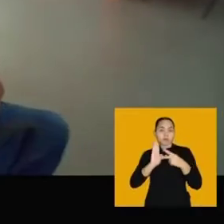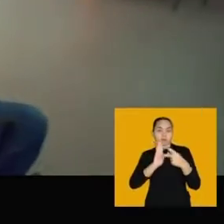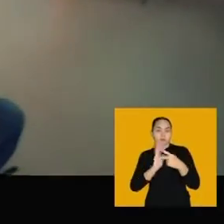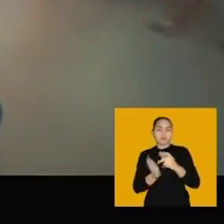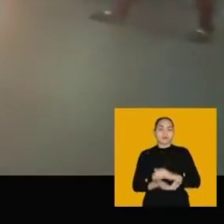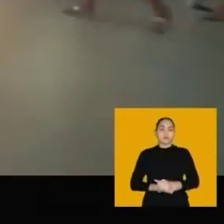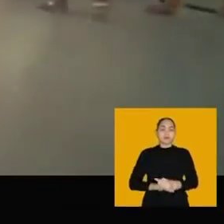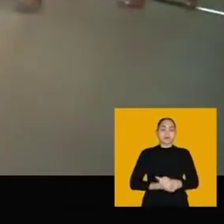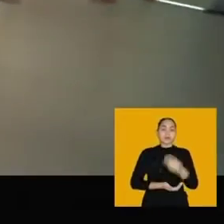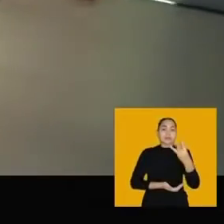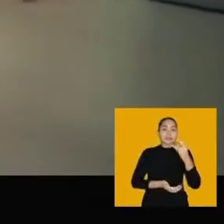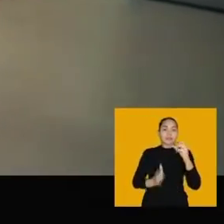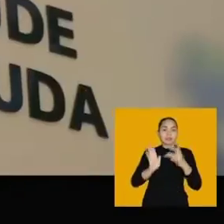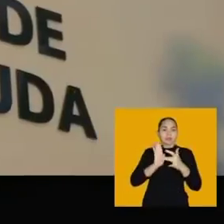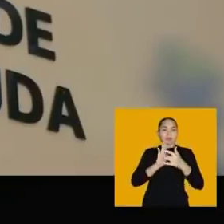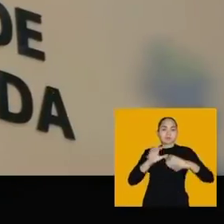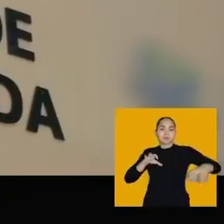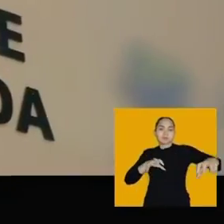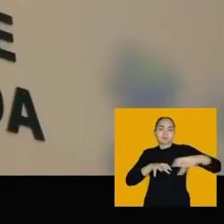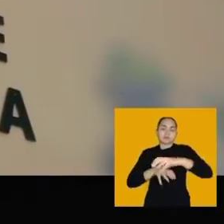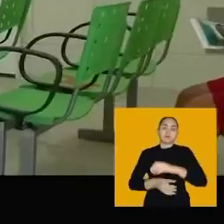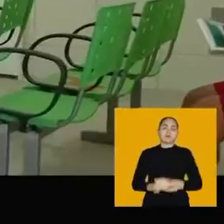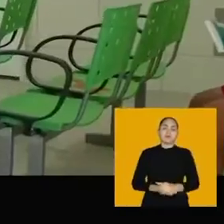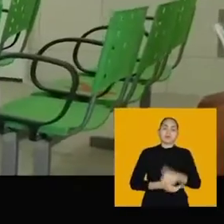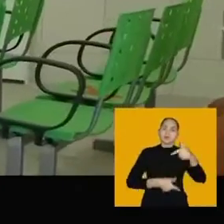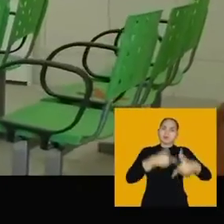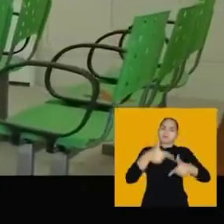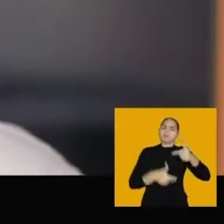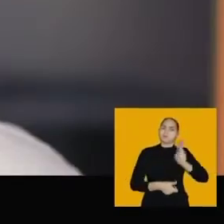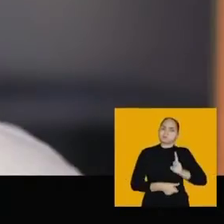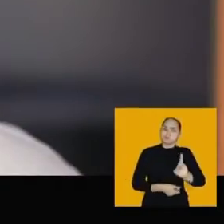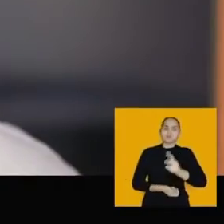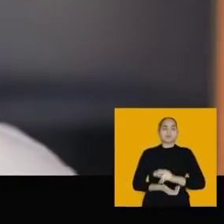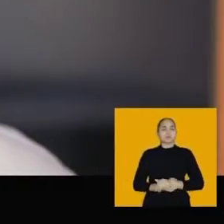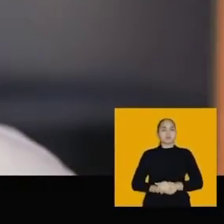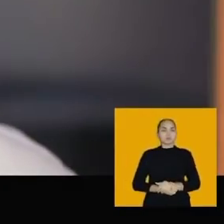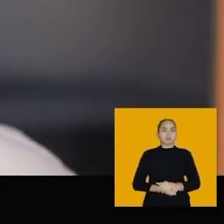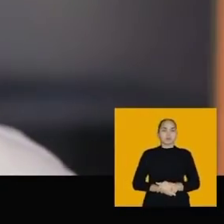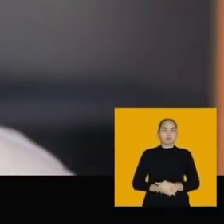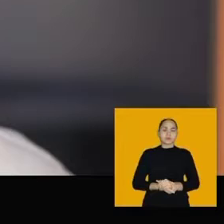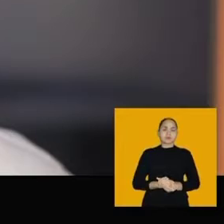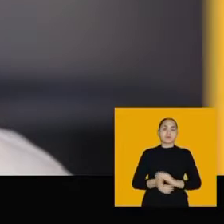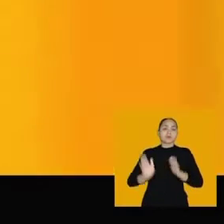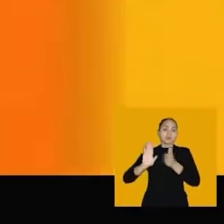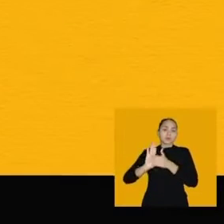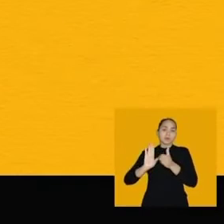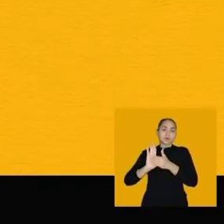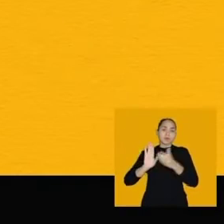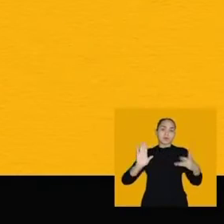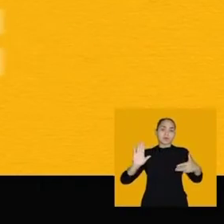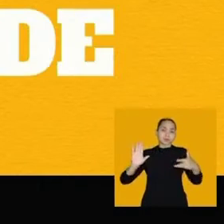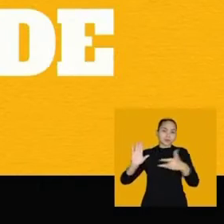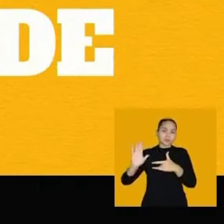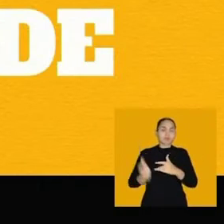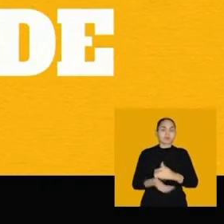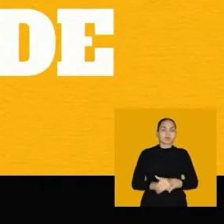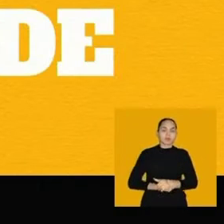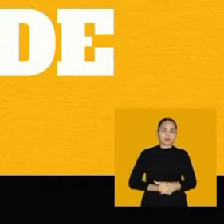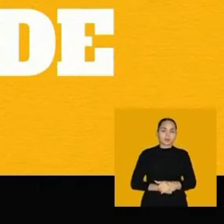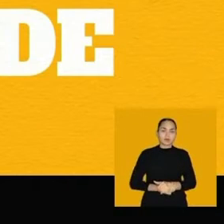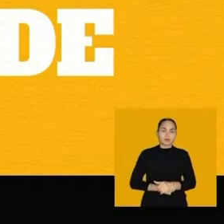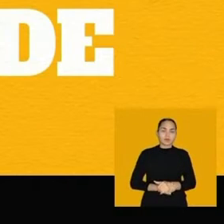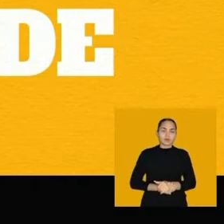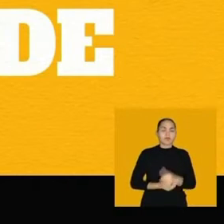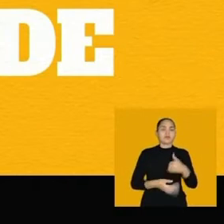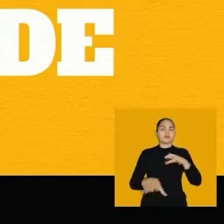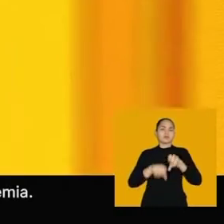6 novas UPAs, 4 policlínicas e 30 postos de saúde. E o trabalho não vai parar. Propostas para a